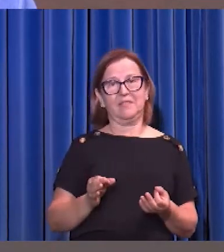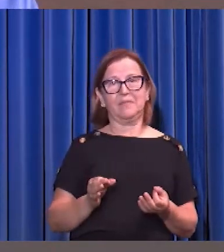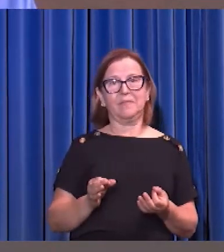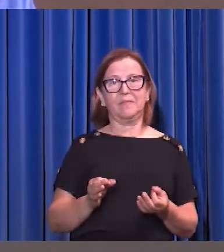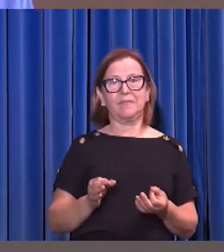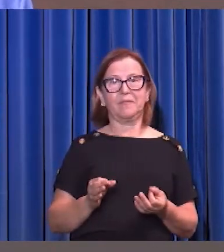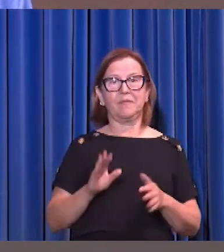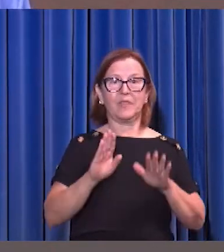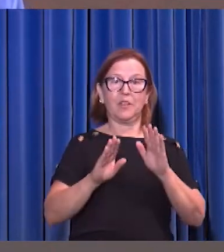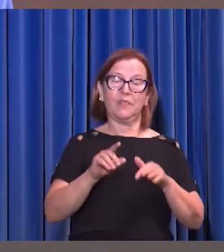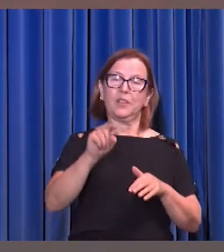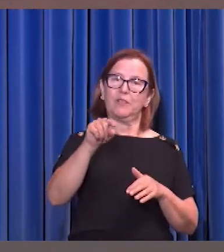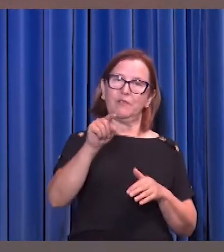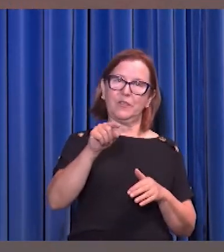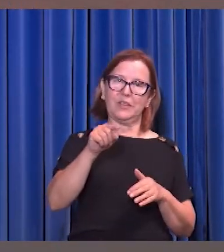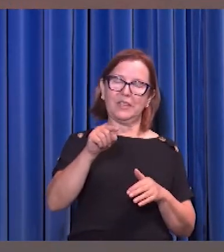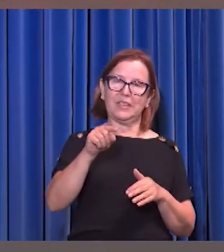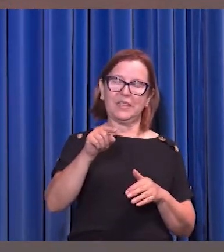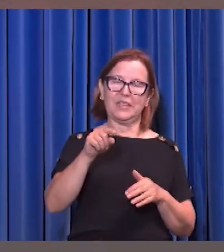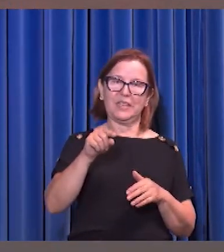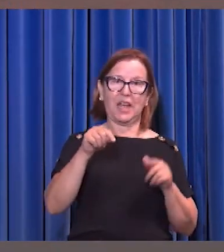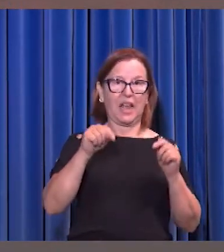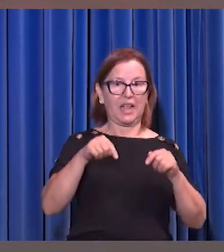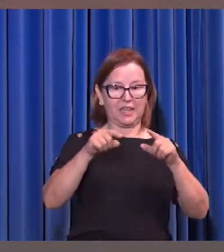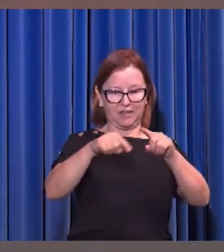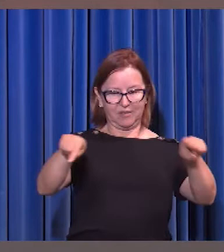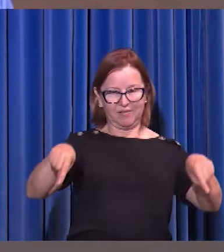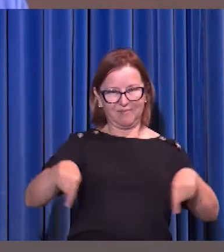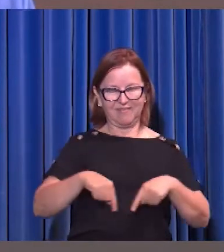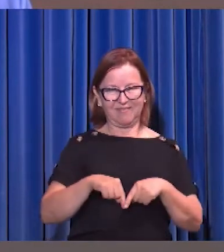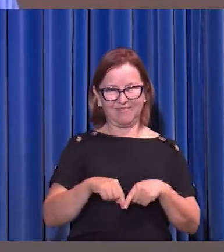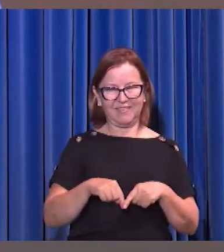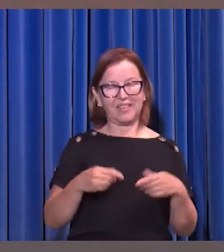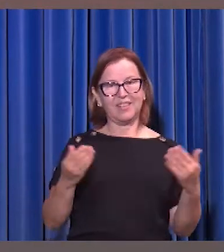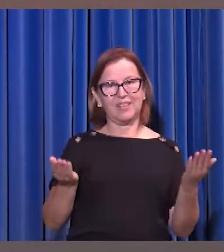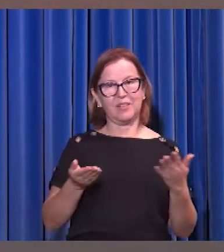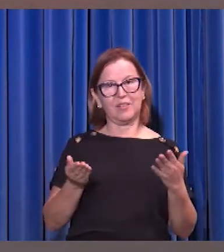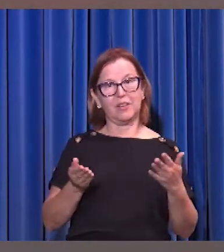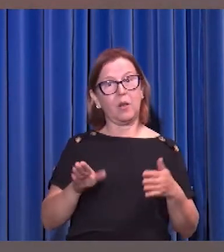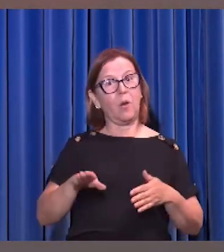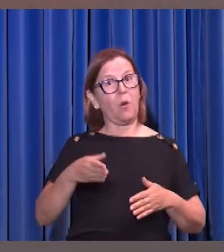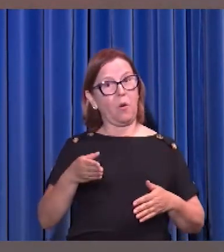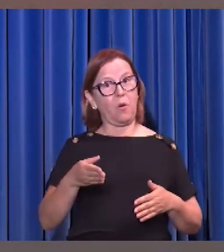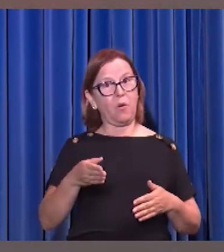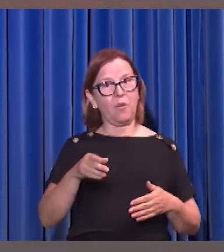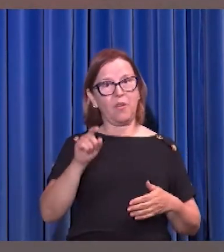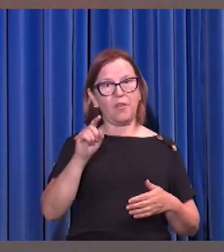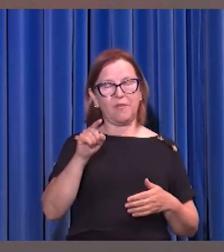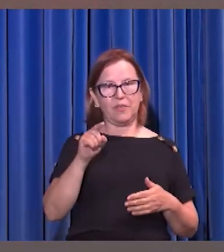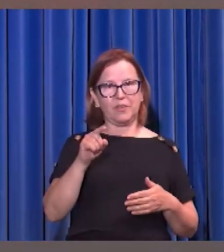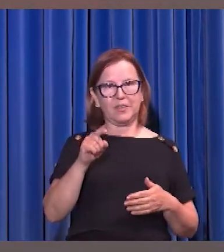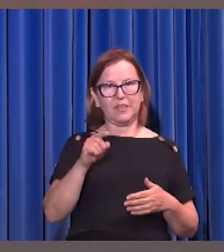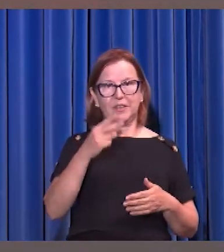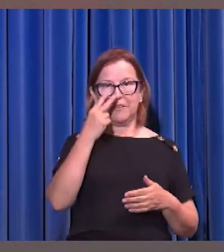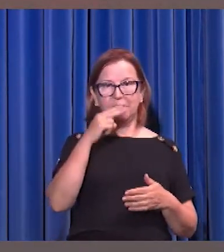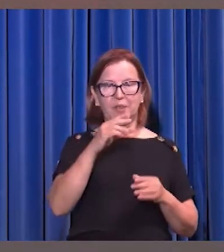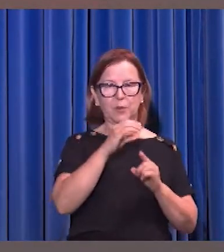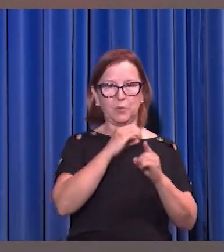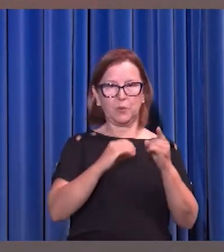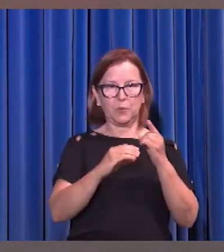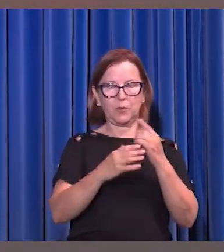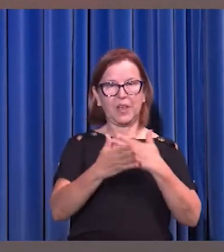E talvez você esteja aqui nesse recinto, ou talvez você esteja nos assistindo pela internet, ou ainda vai